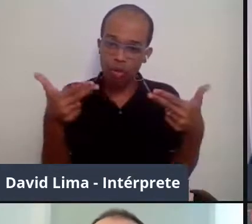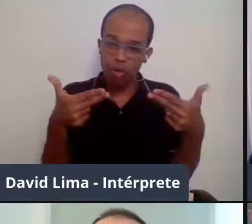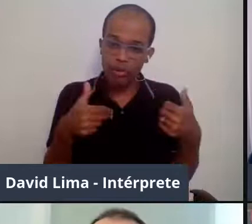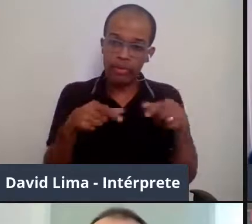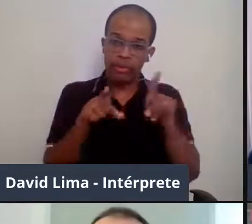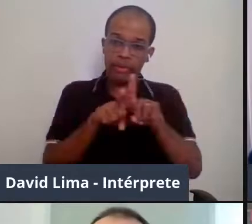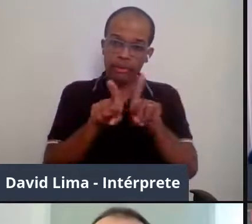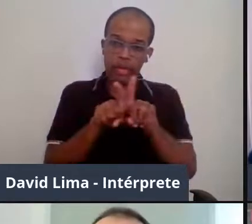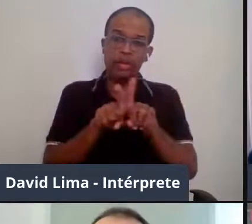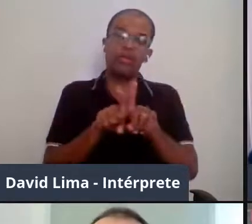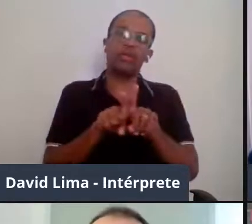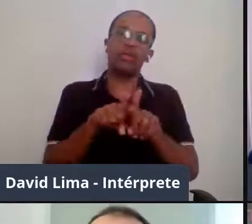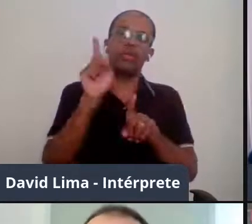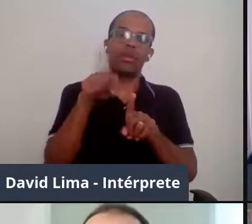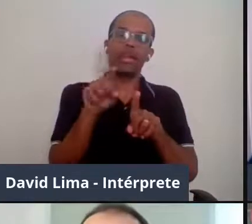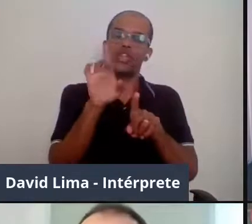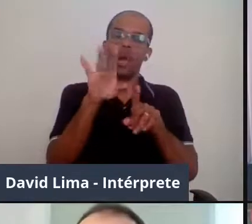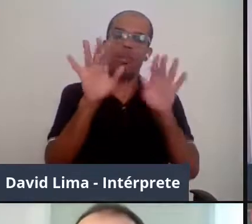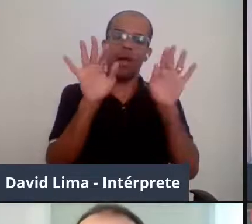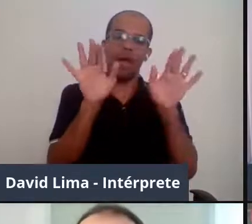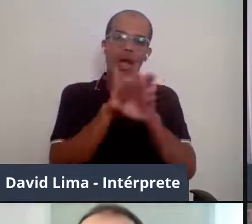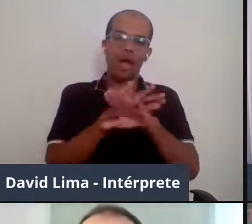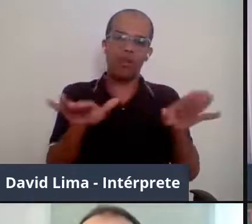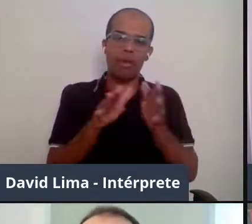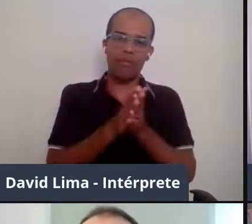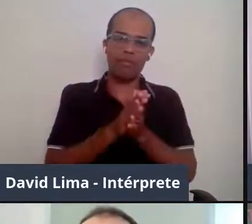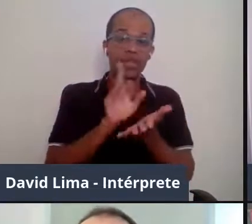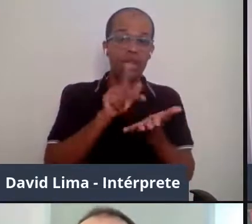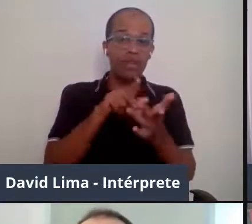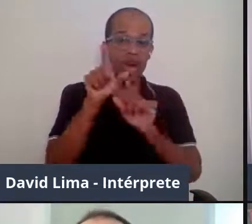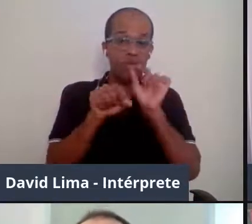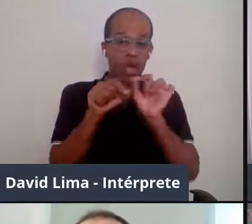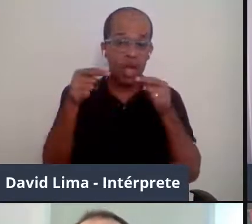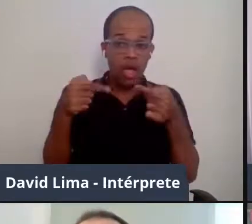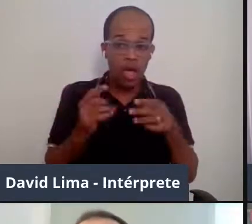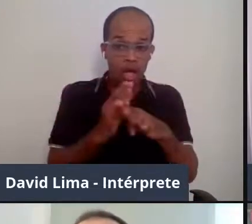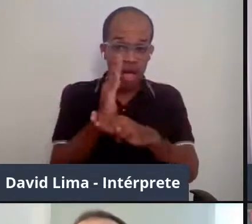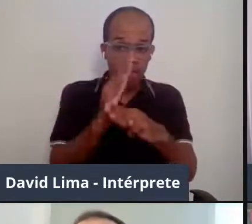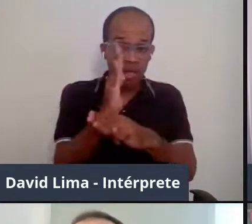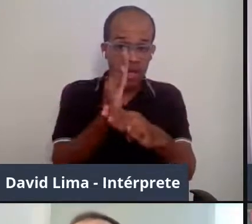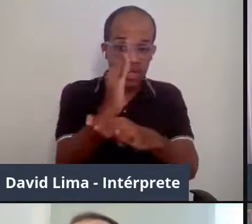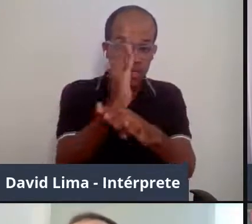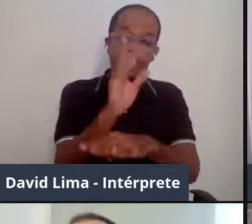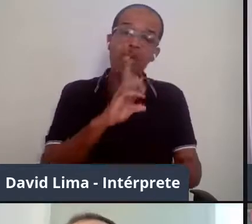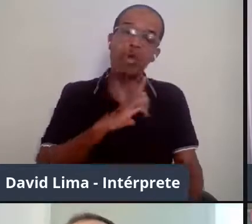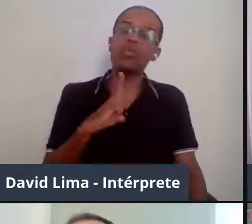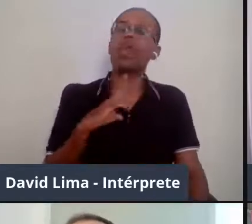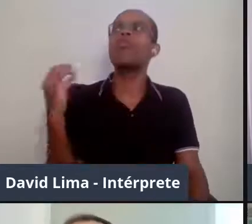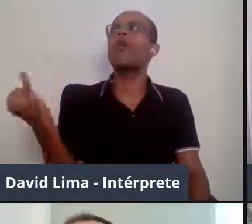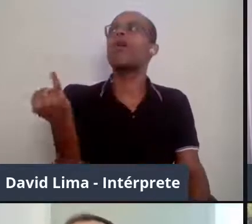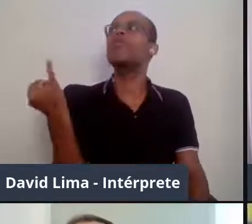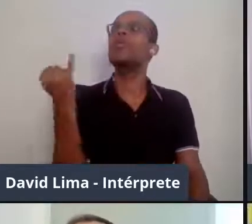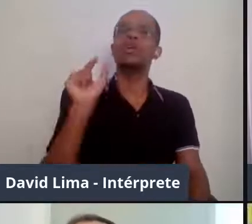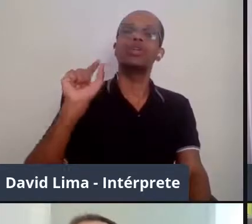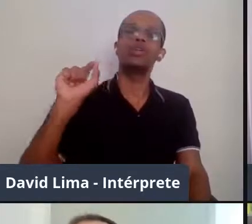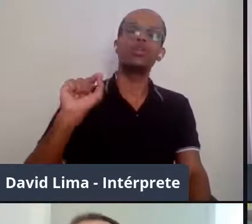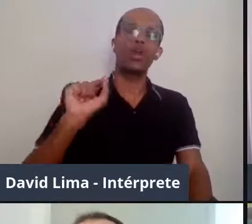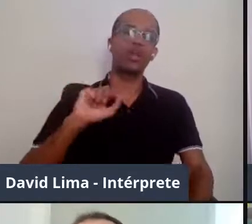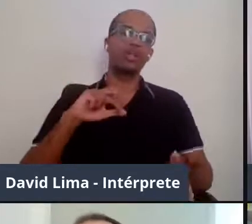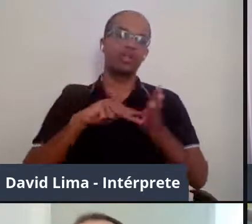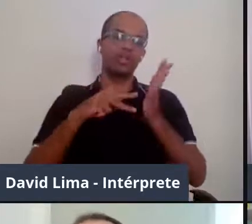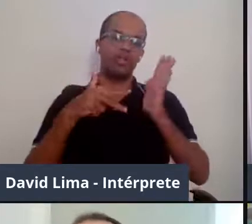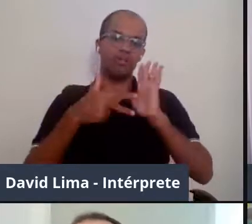insistisse, mas eu vou primeiro só finalizar isso. Então, na verdade, essa questão da revalidação, ela também tem uma importância no sentido